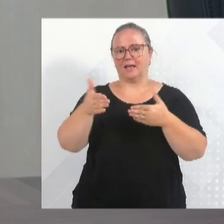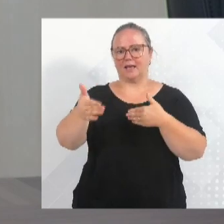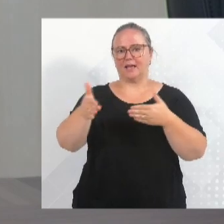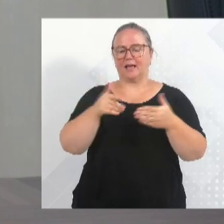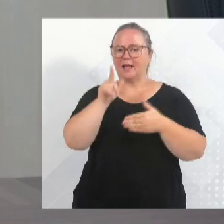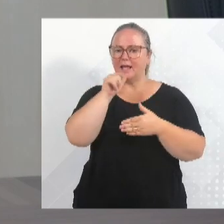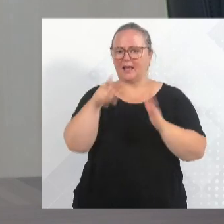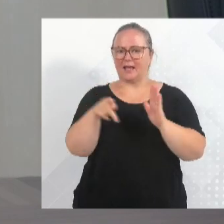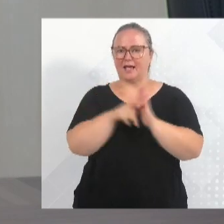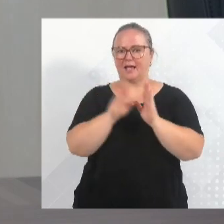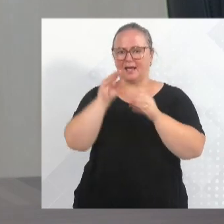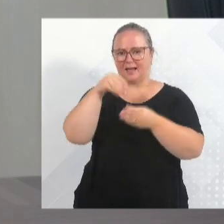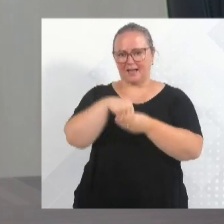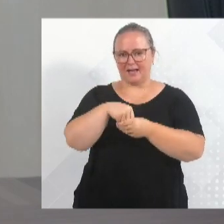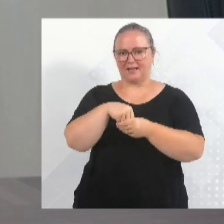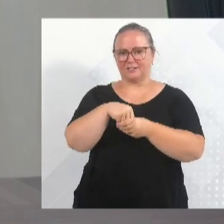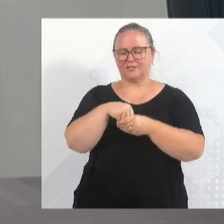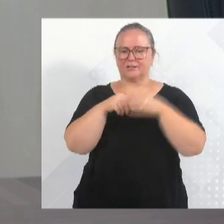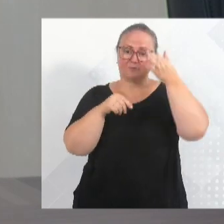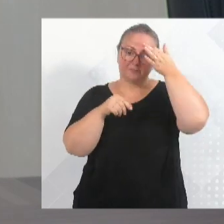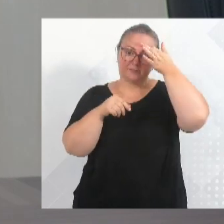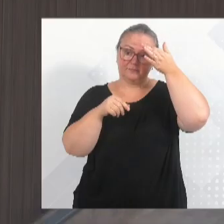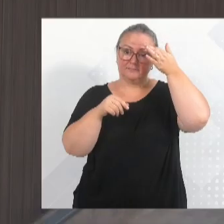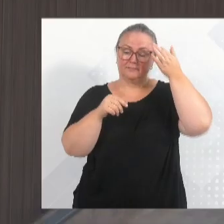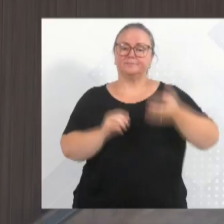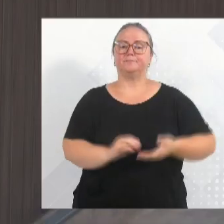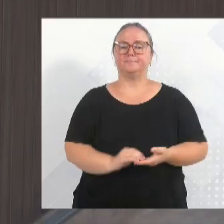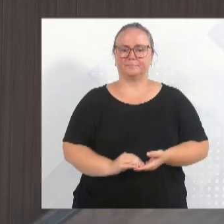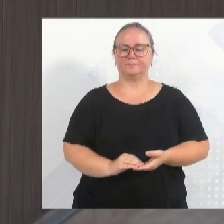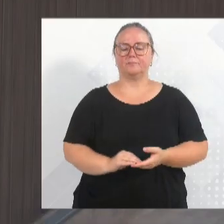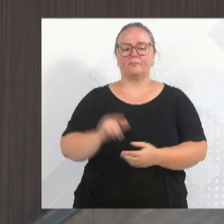sua casa, com certeza